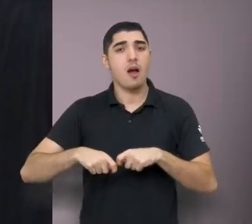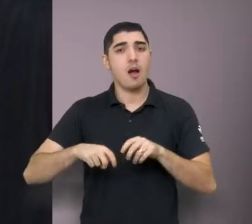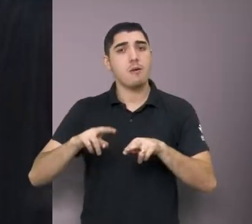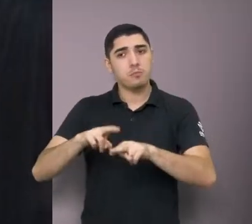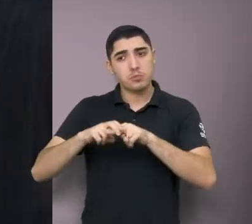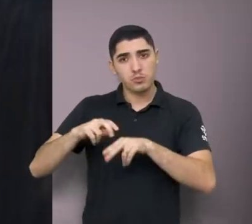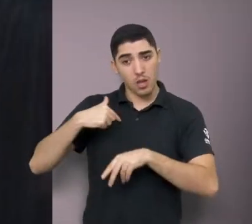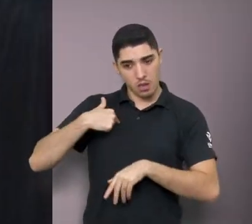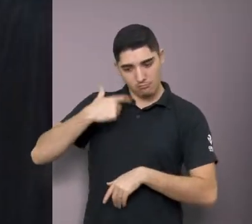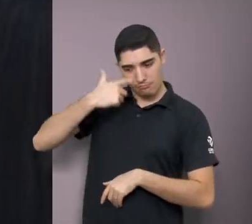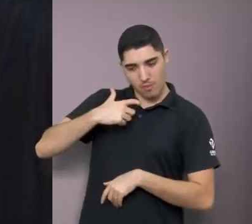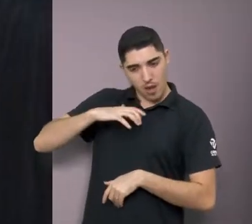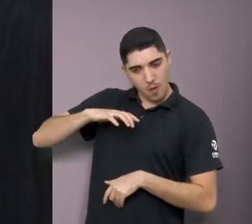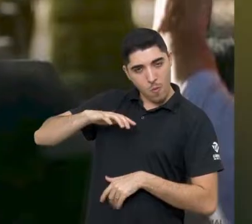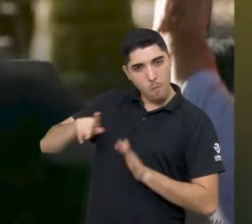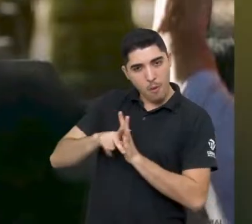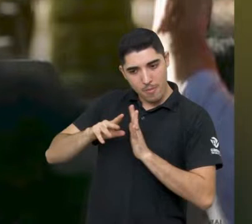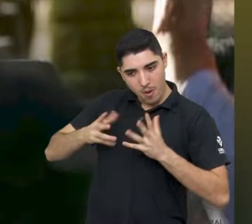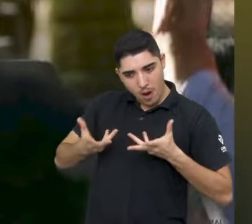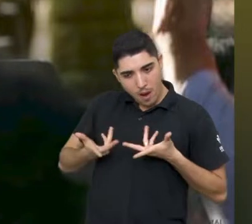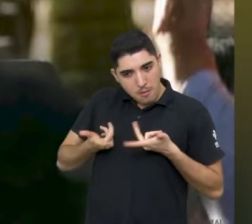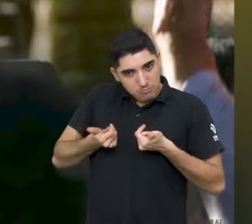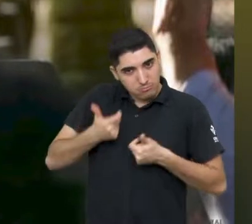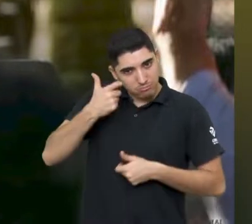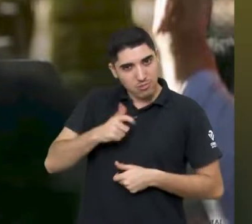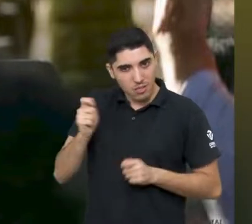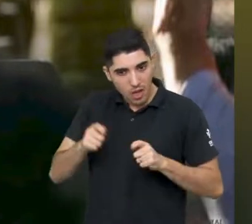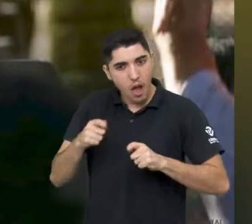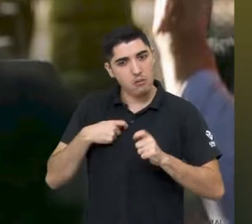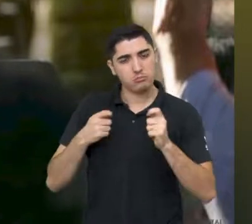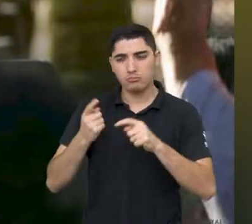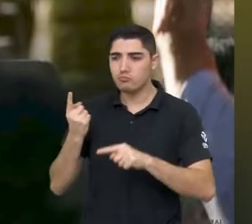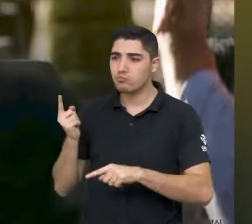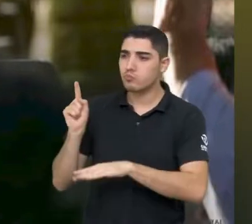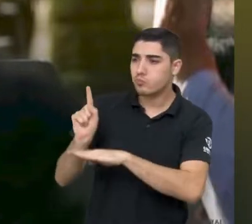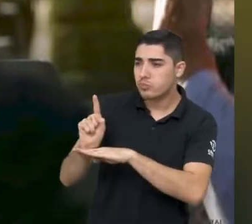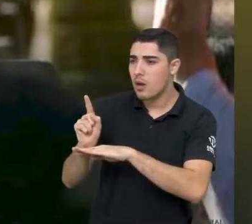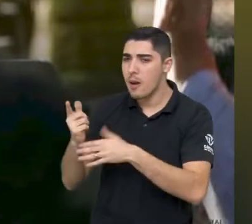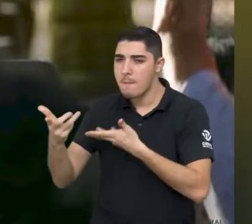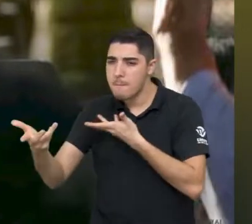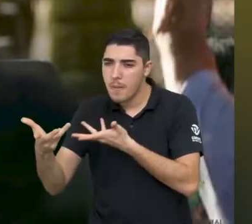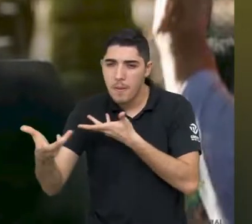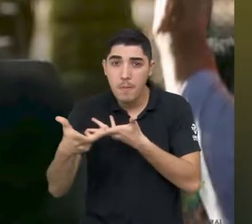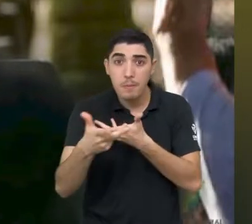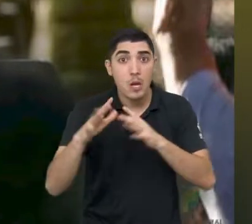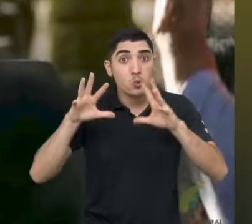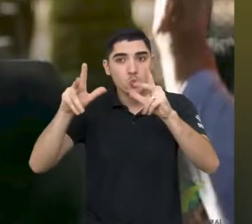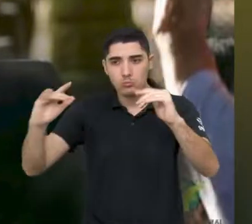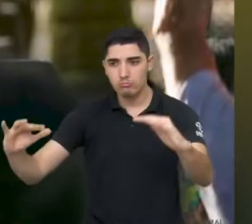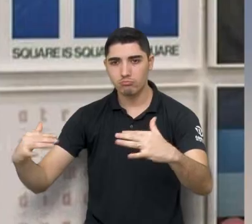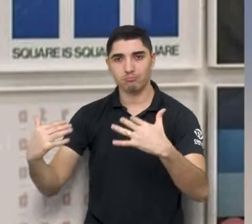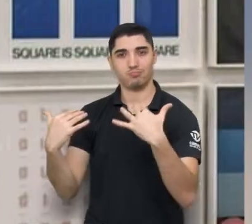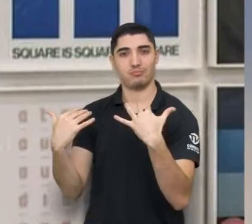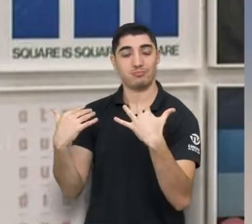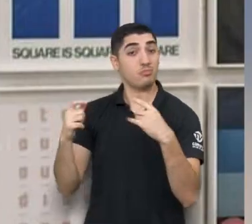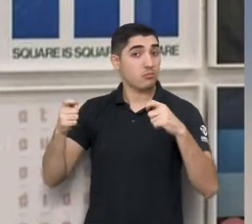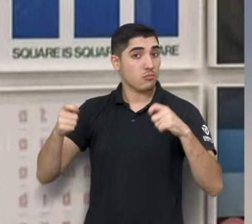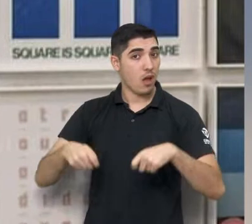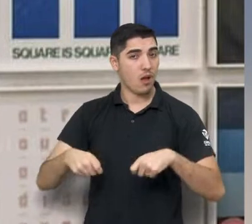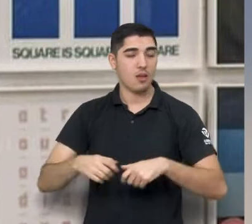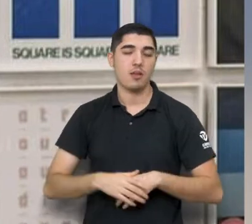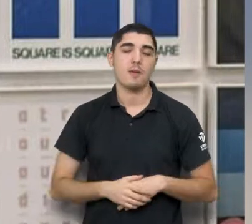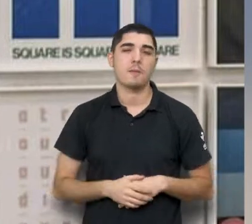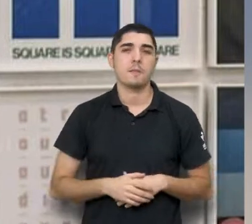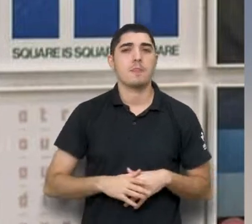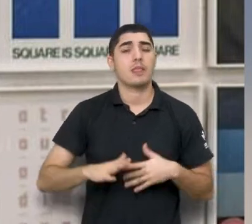através dessas qualidades que eu tenho, de fazer essas intervenções, né? E de me fazer ouvir, né?